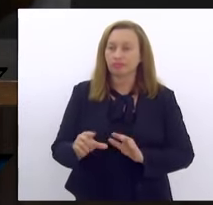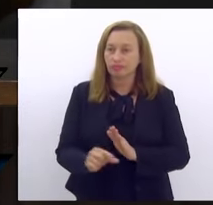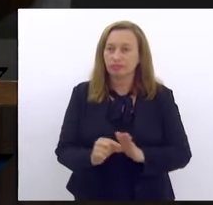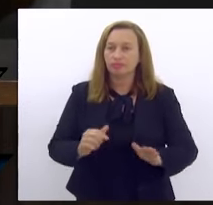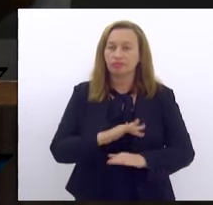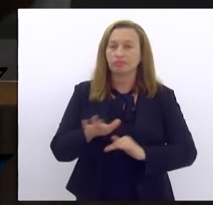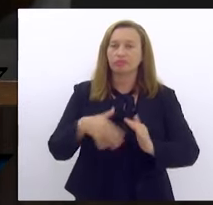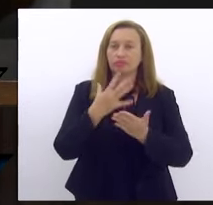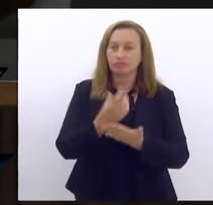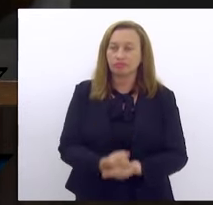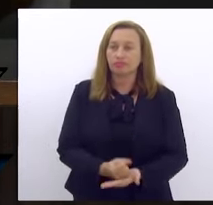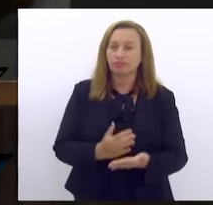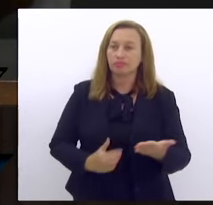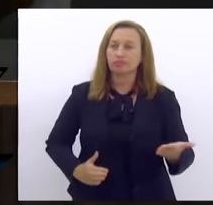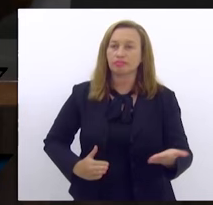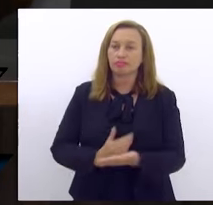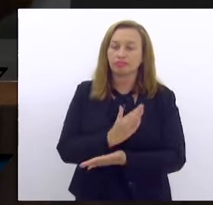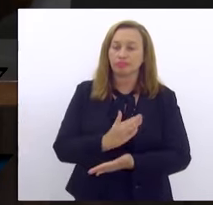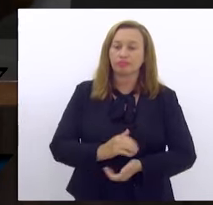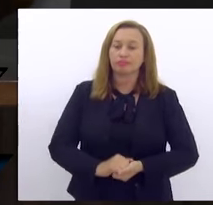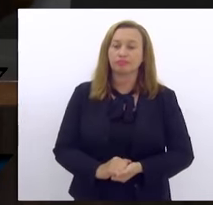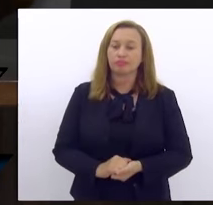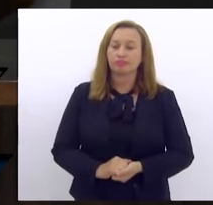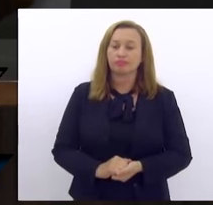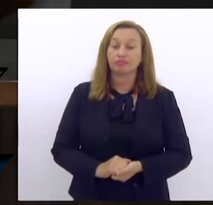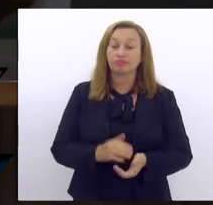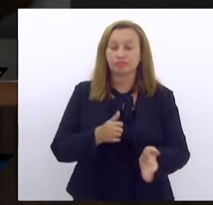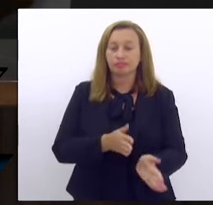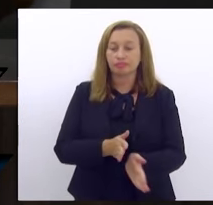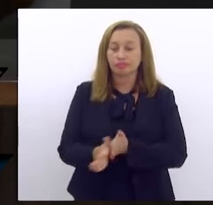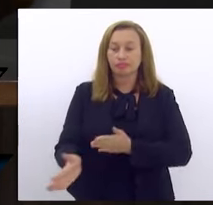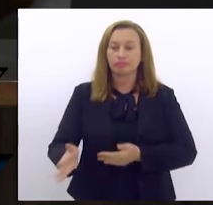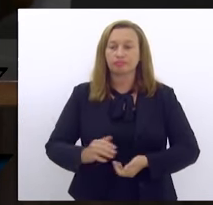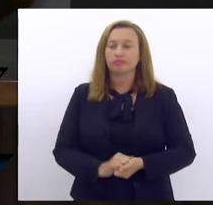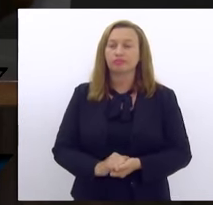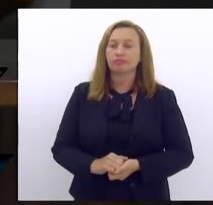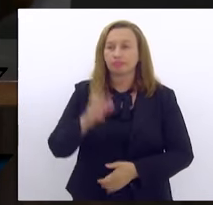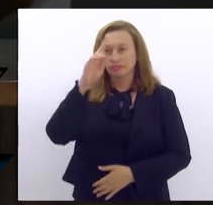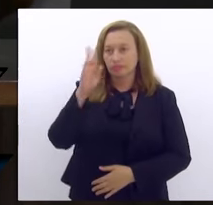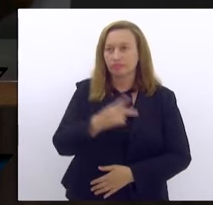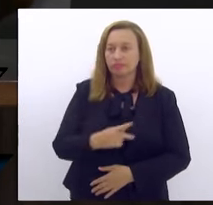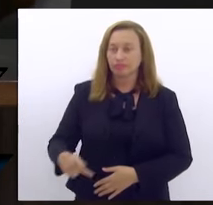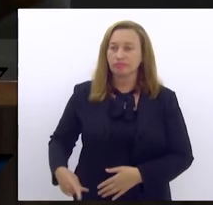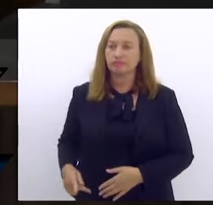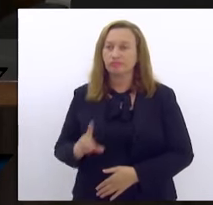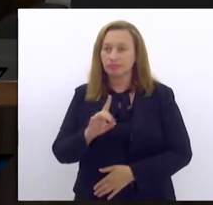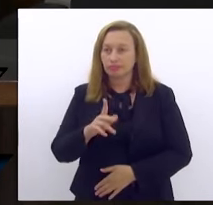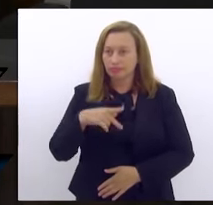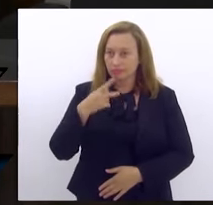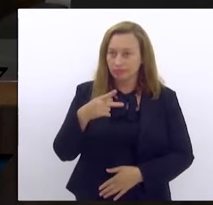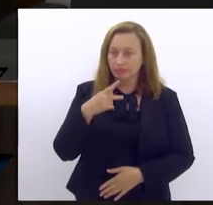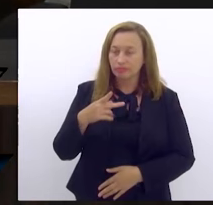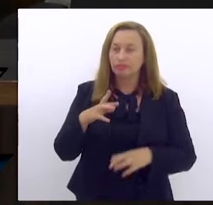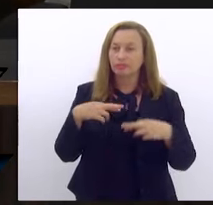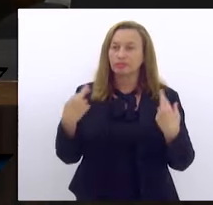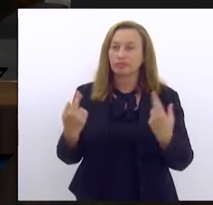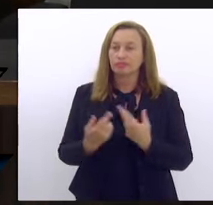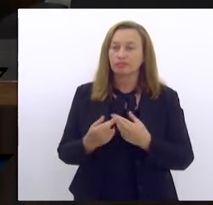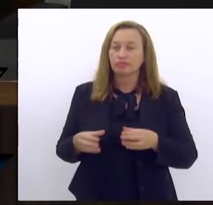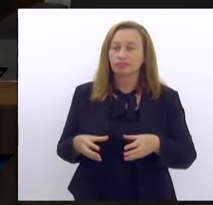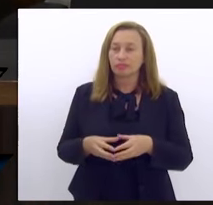Senhores que aprovam, permaneçam como estão. Aprovado. Vai autógrafo. Presidente, só para me convocar a reunião da